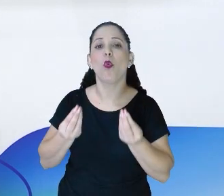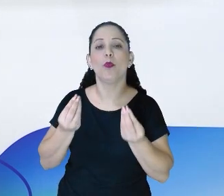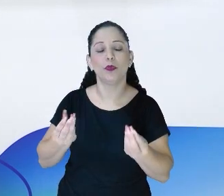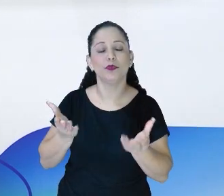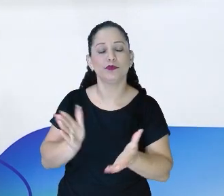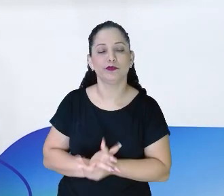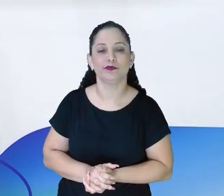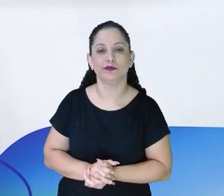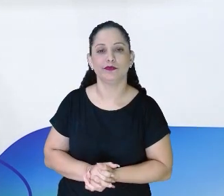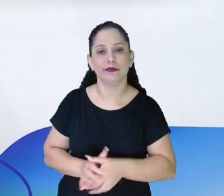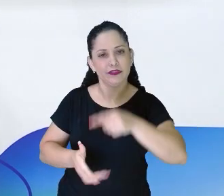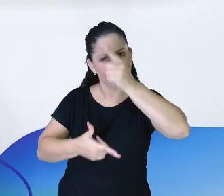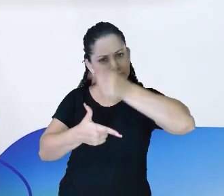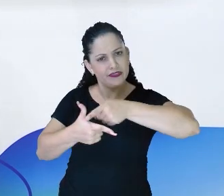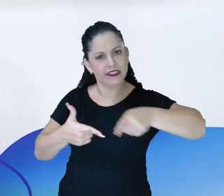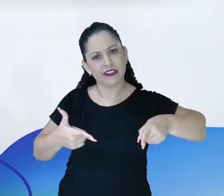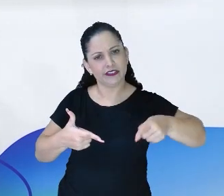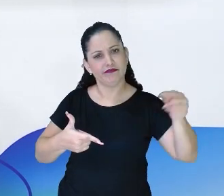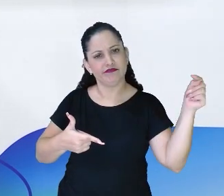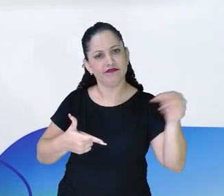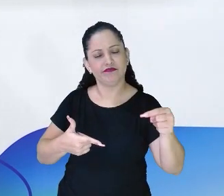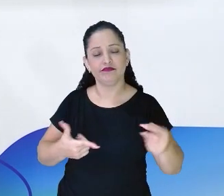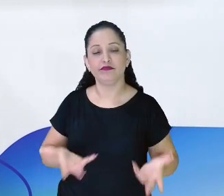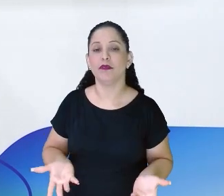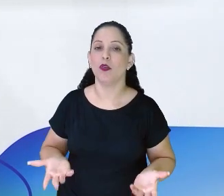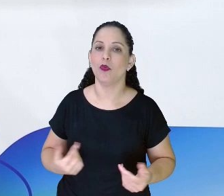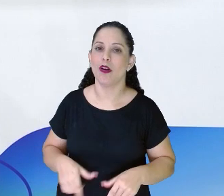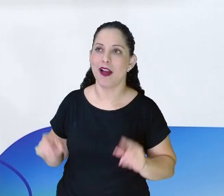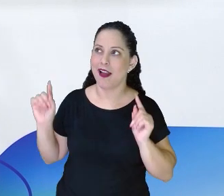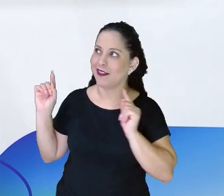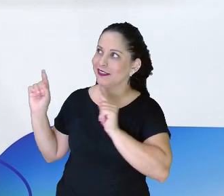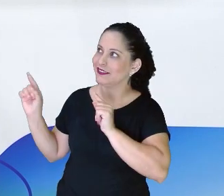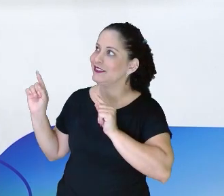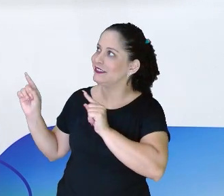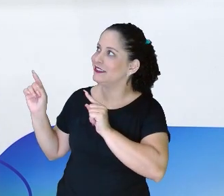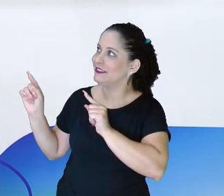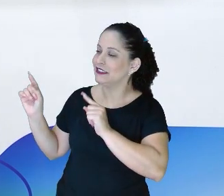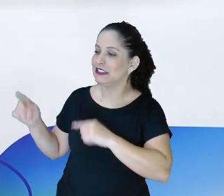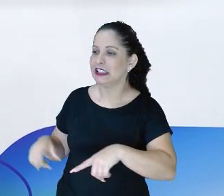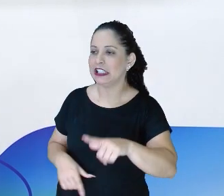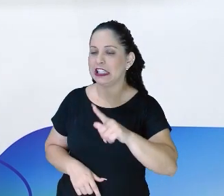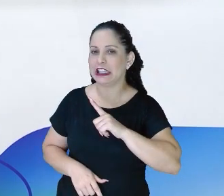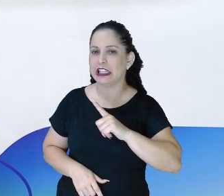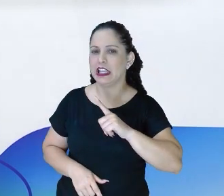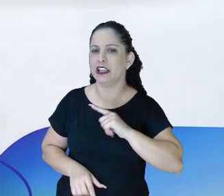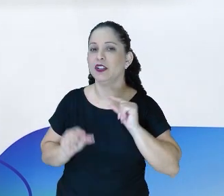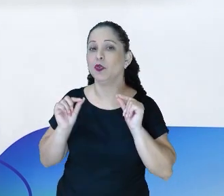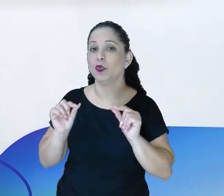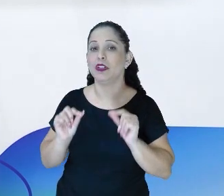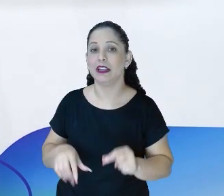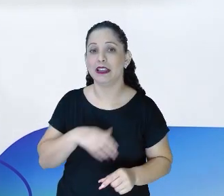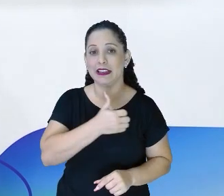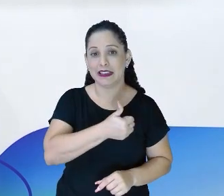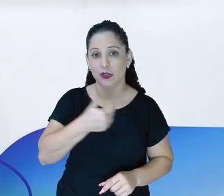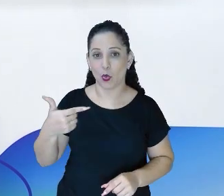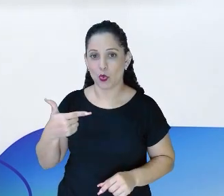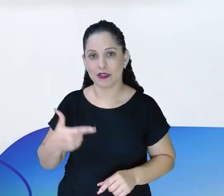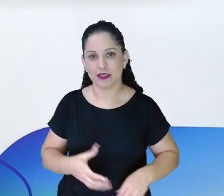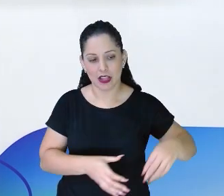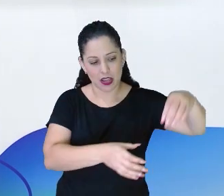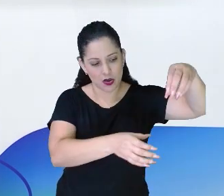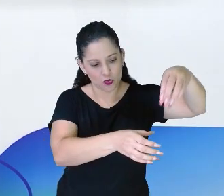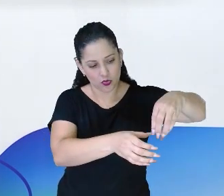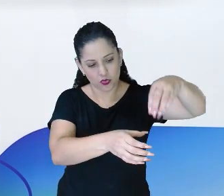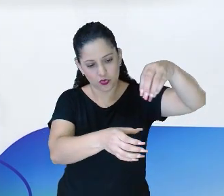senhora fez? Na minha mancala tem 12 casas que eu